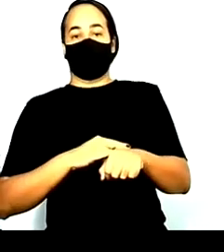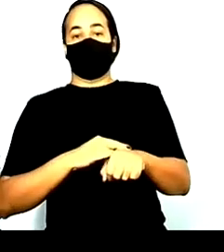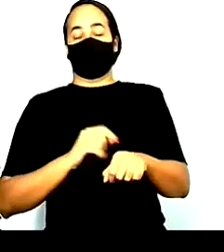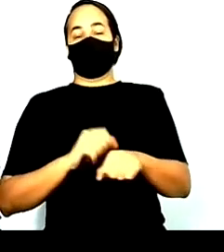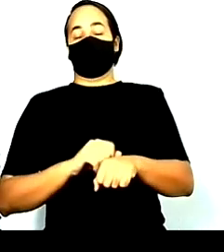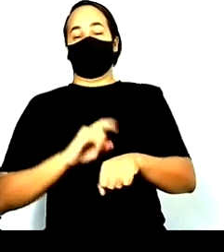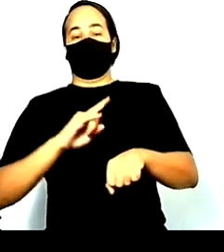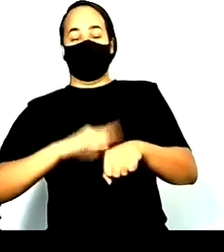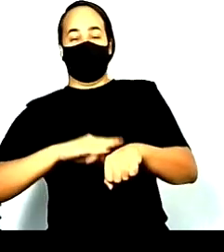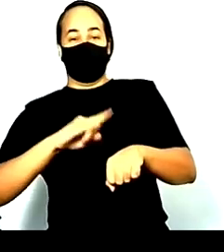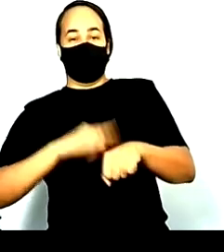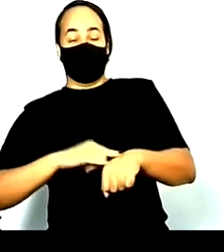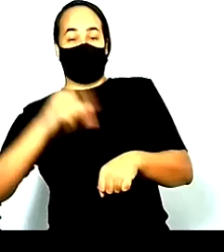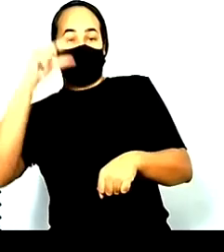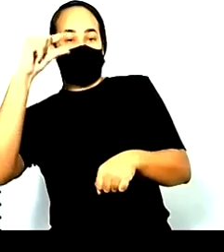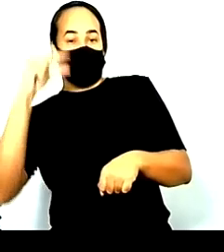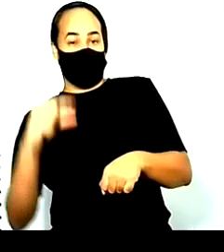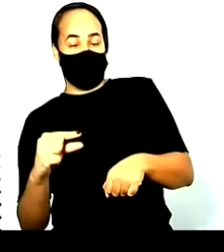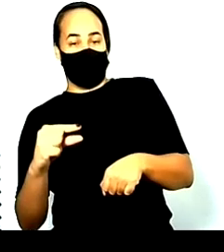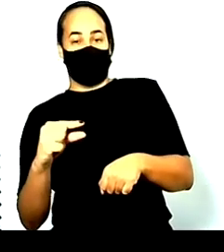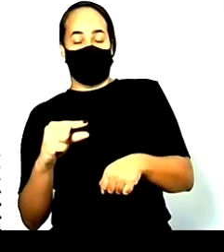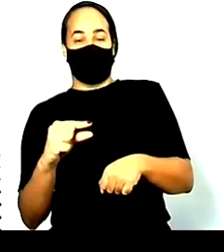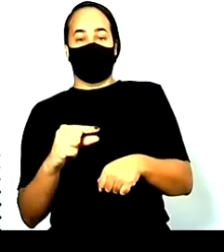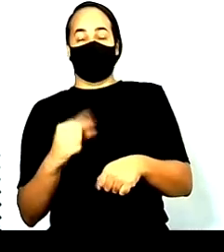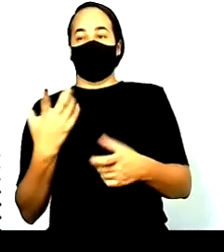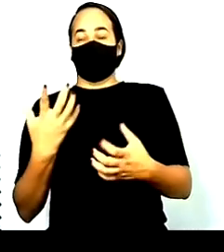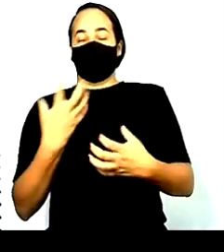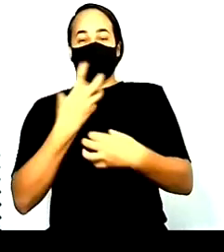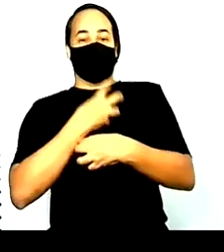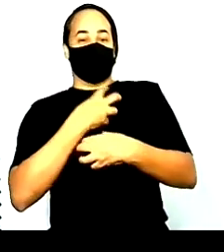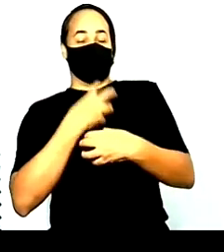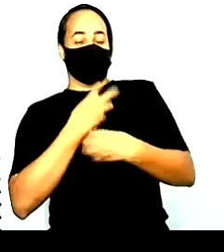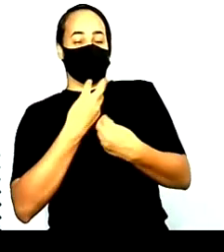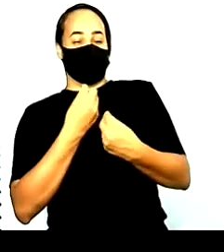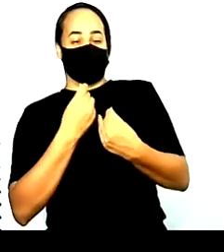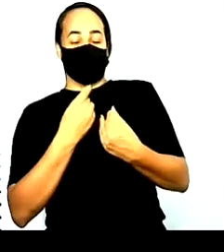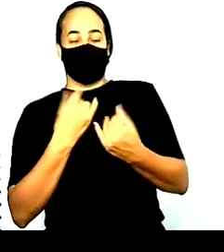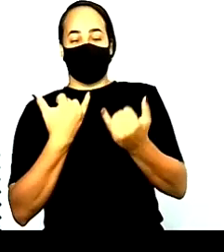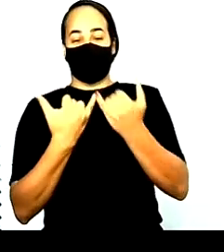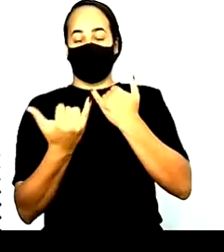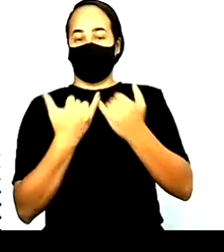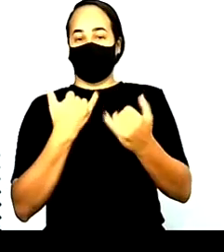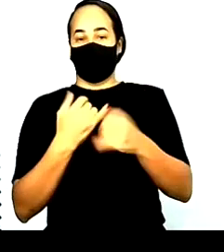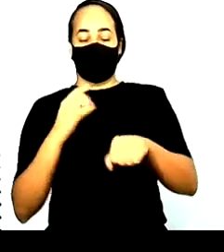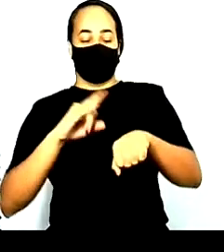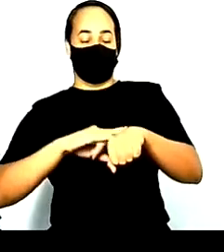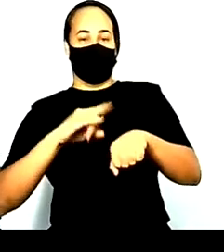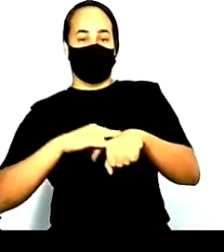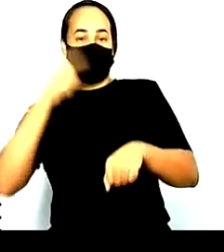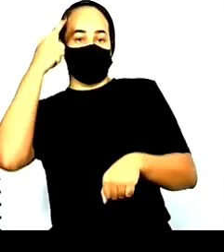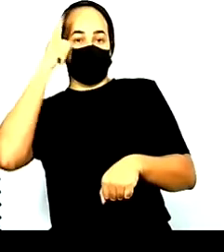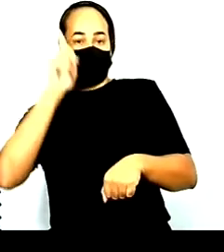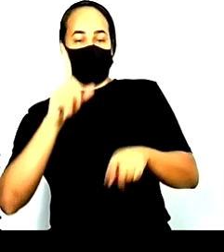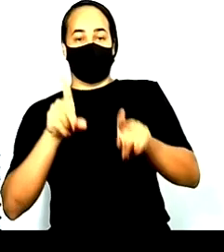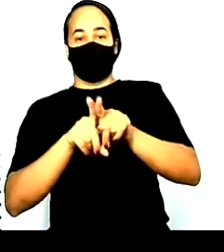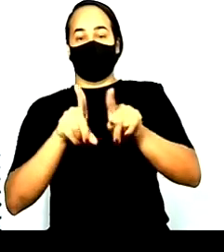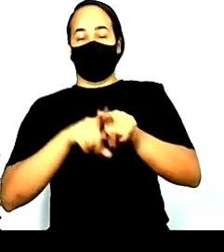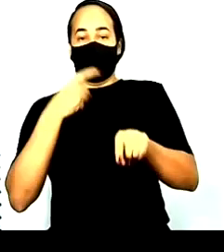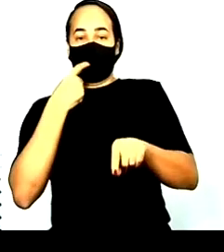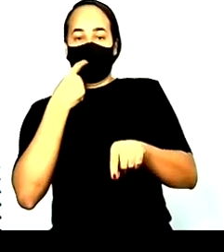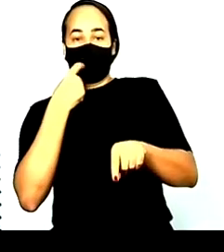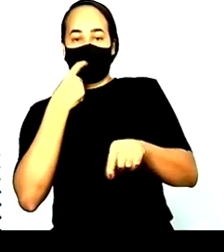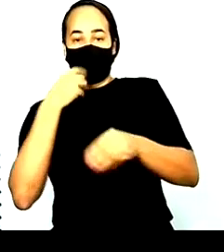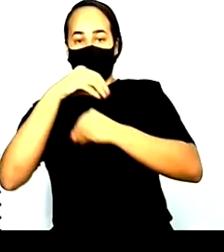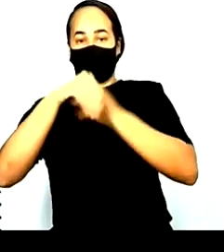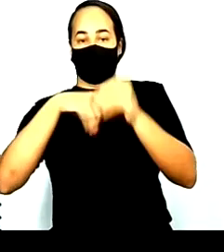a sensação de não ter esvaziado completamente a bexiga após urinar e a presença de sangue na urina, entre outros